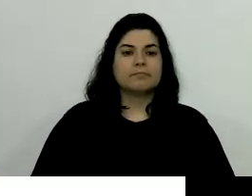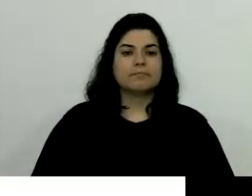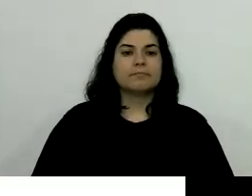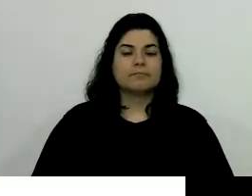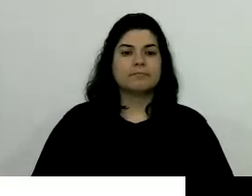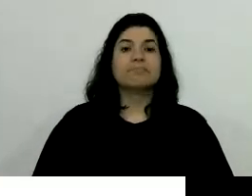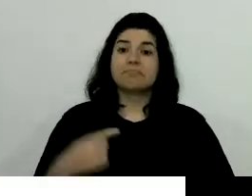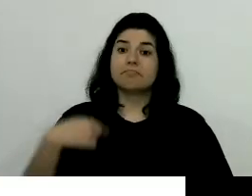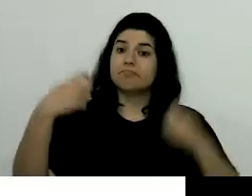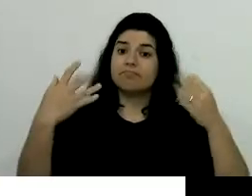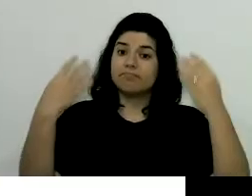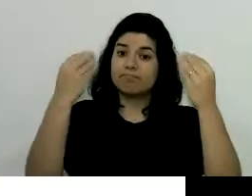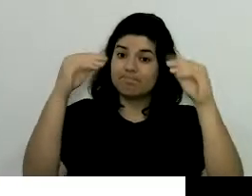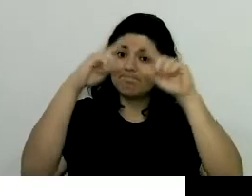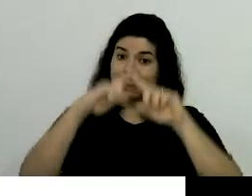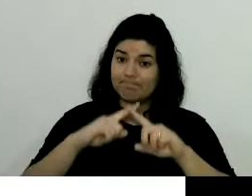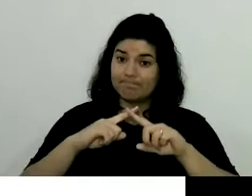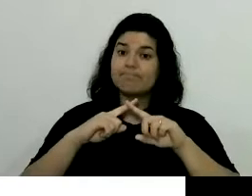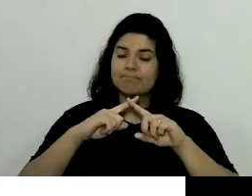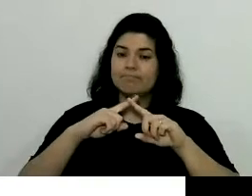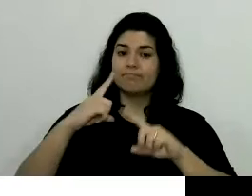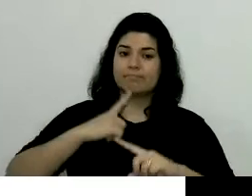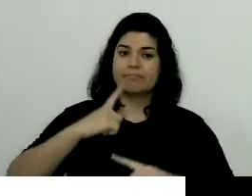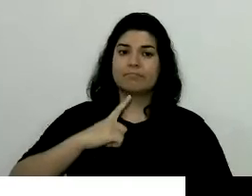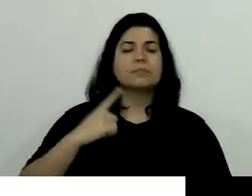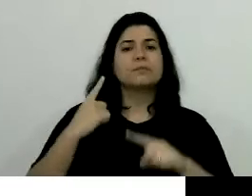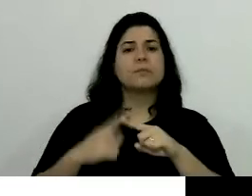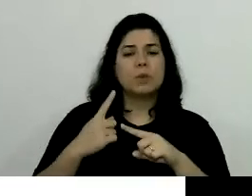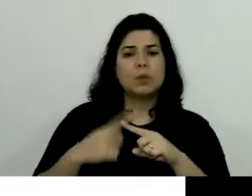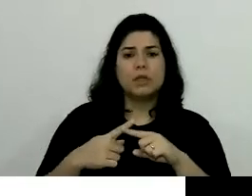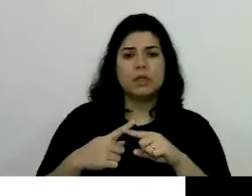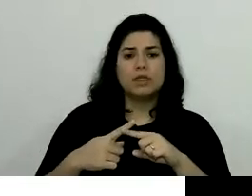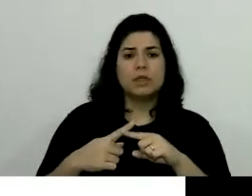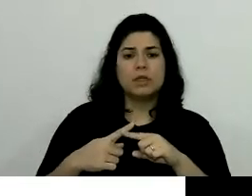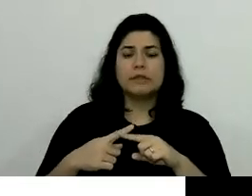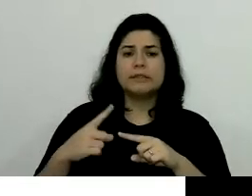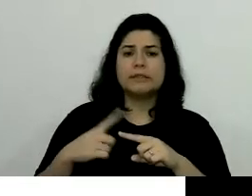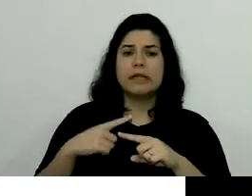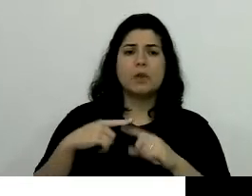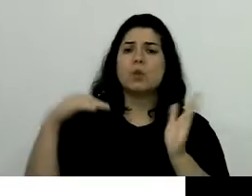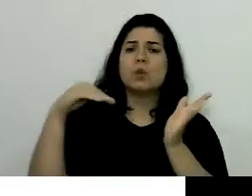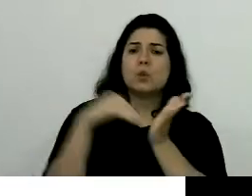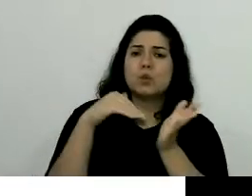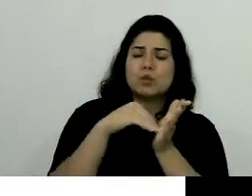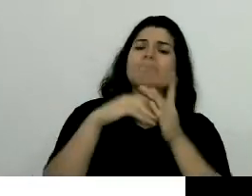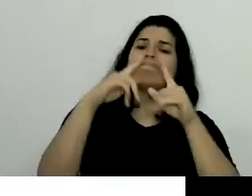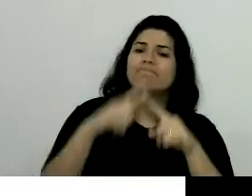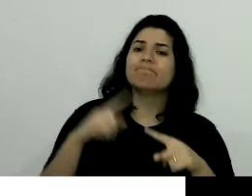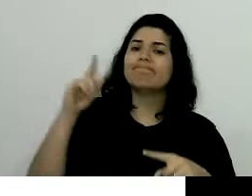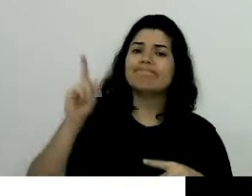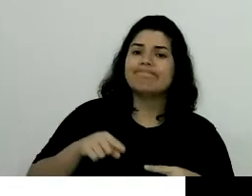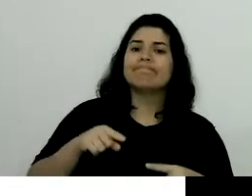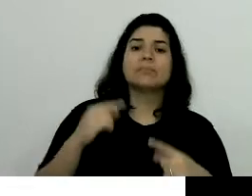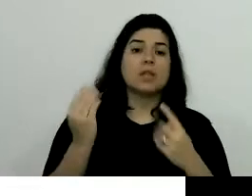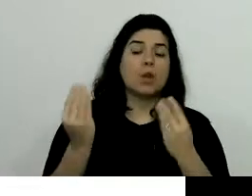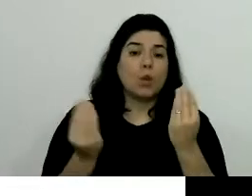para os desafios enfrentados, né? Porque ele toca nesse último desafio, que é como que